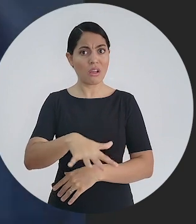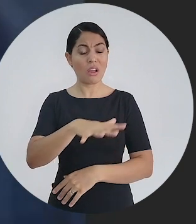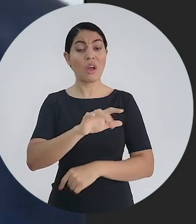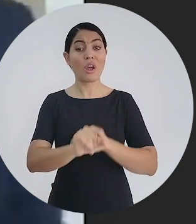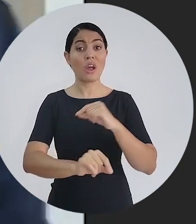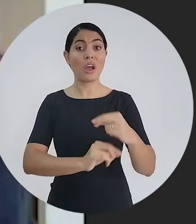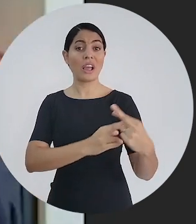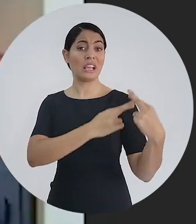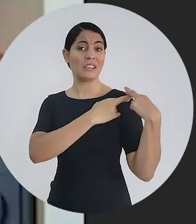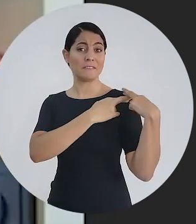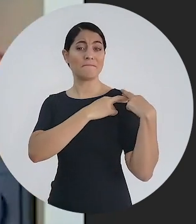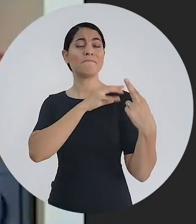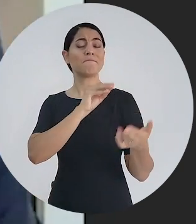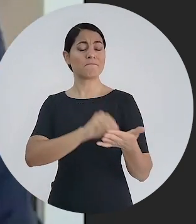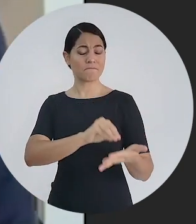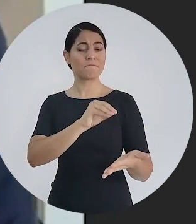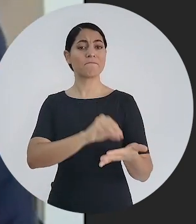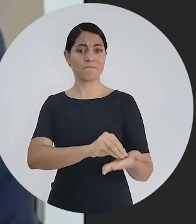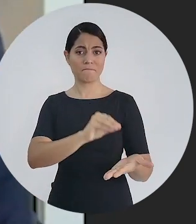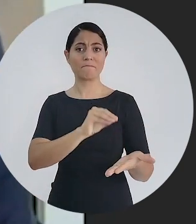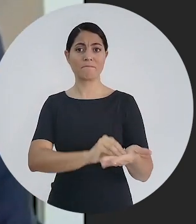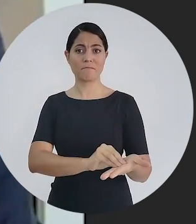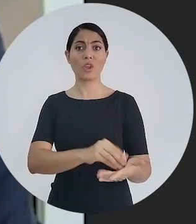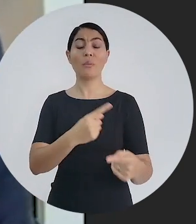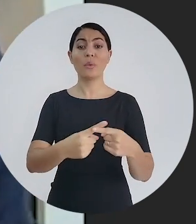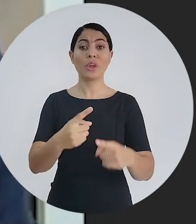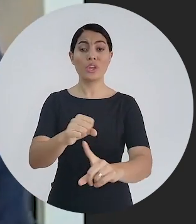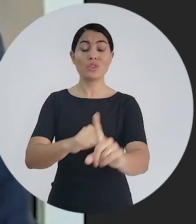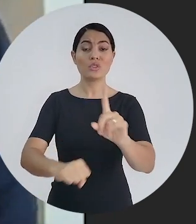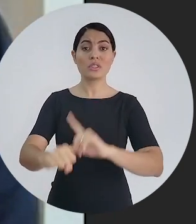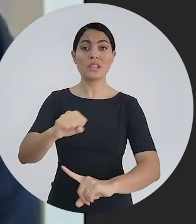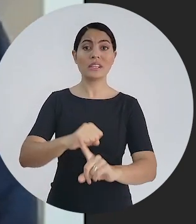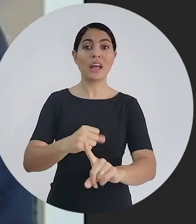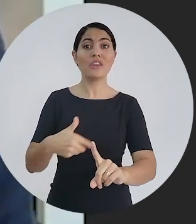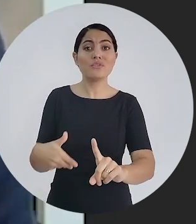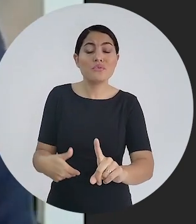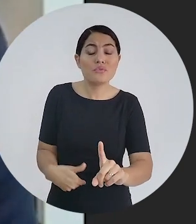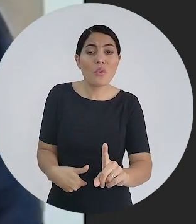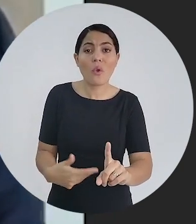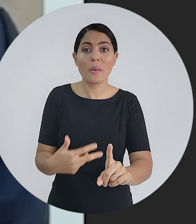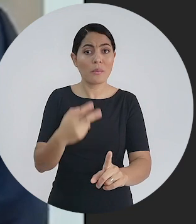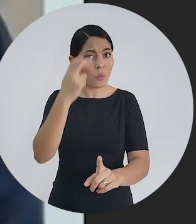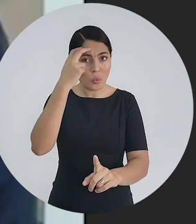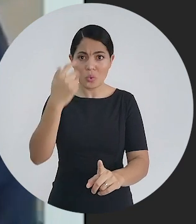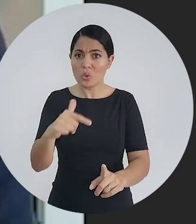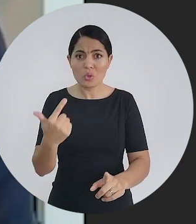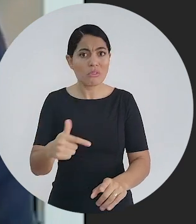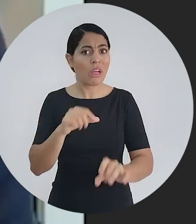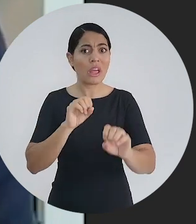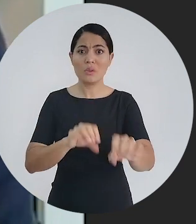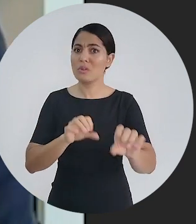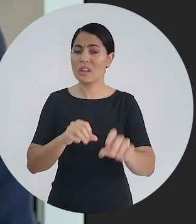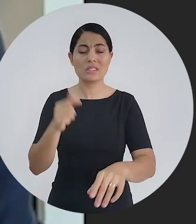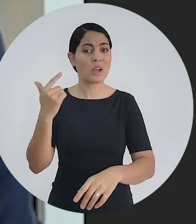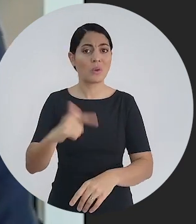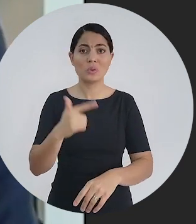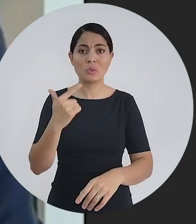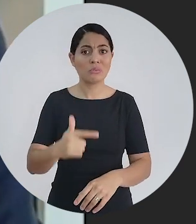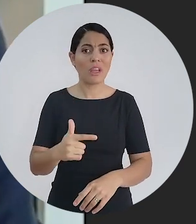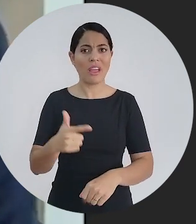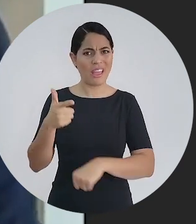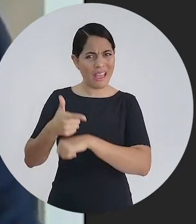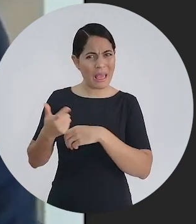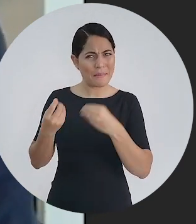A irresponsabilidade de armar uma sociedade com fome, sem cultura, sem educação,